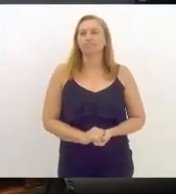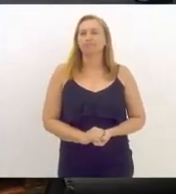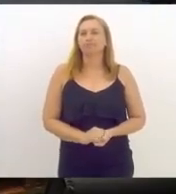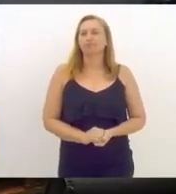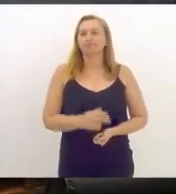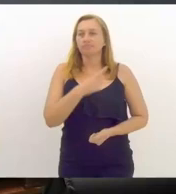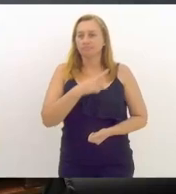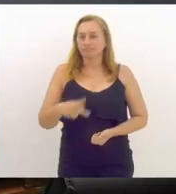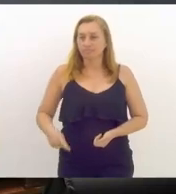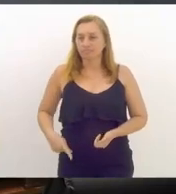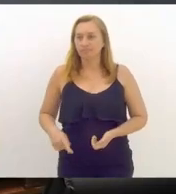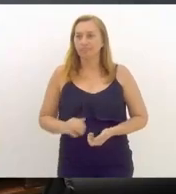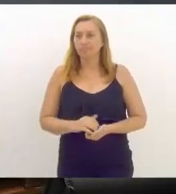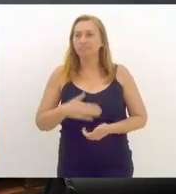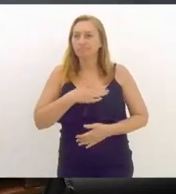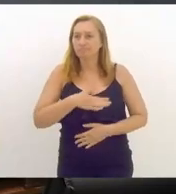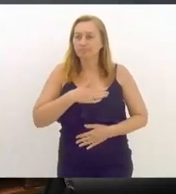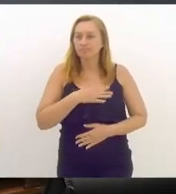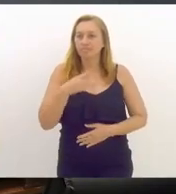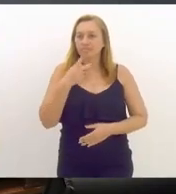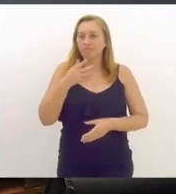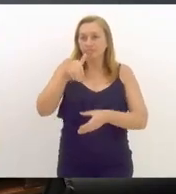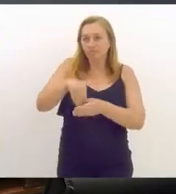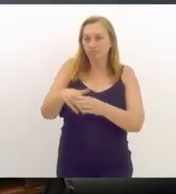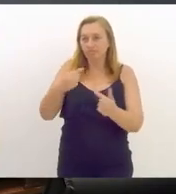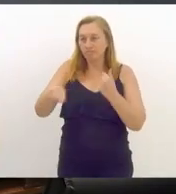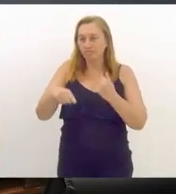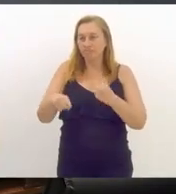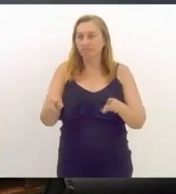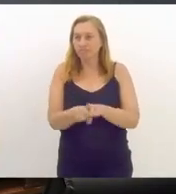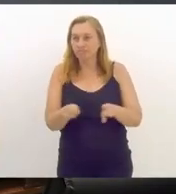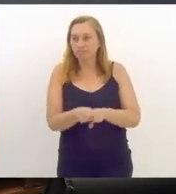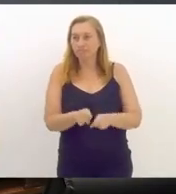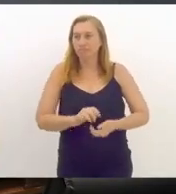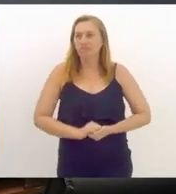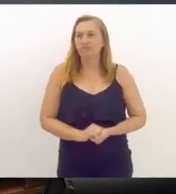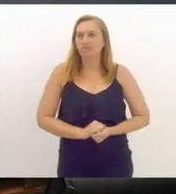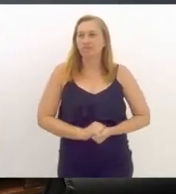Presidente Gostaria de conseguir ganhar meu voto contrário também presente